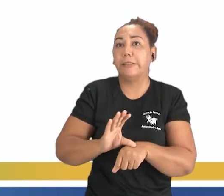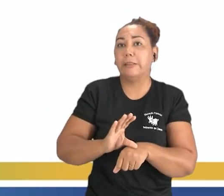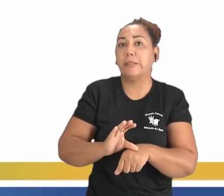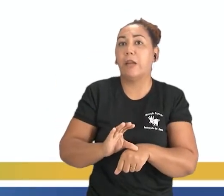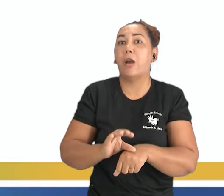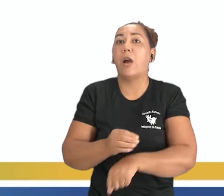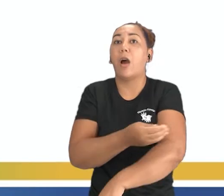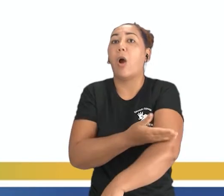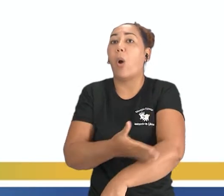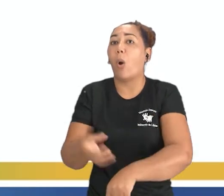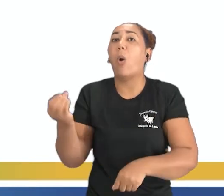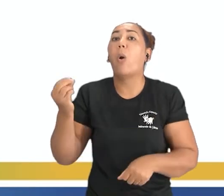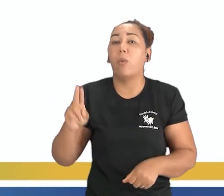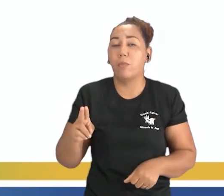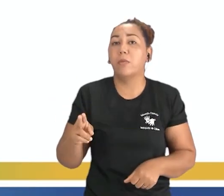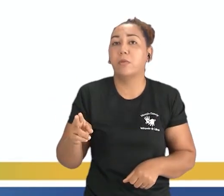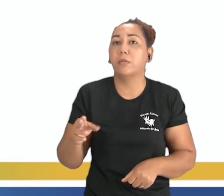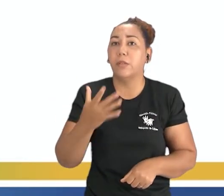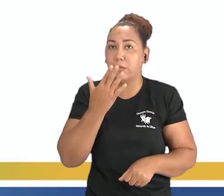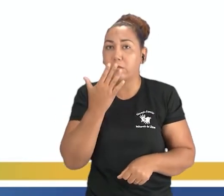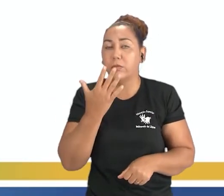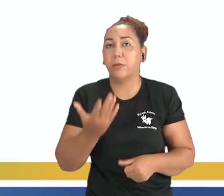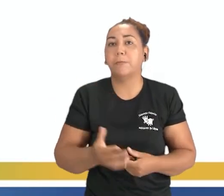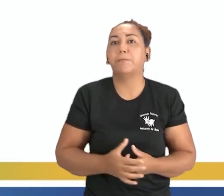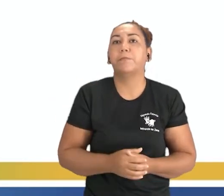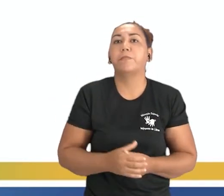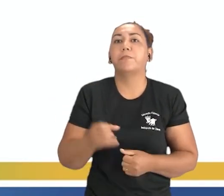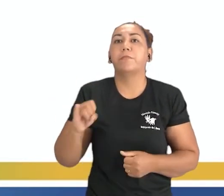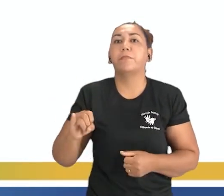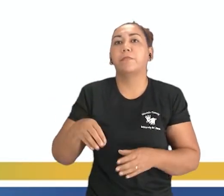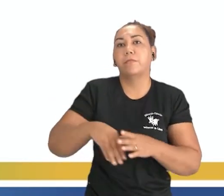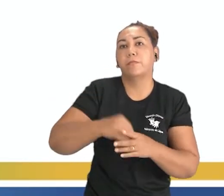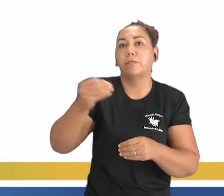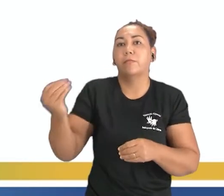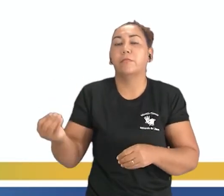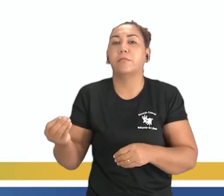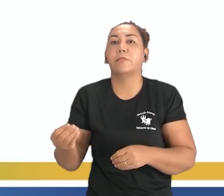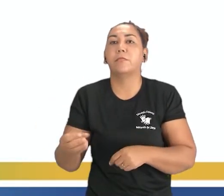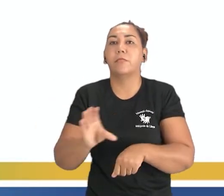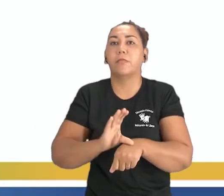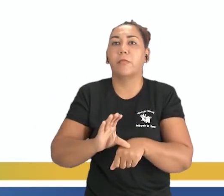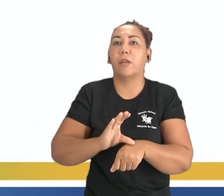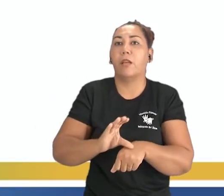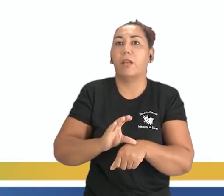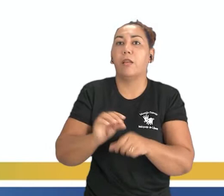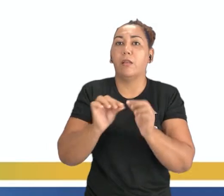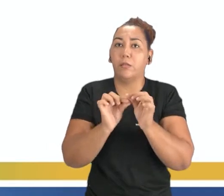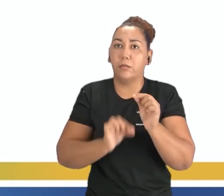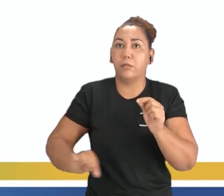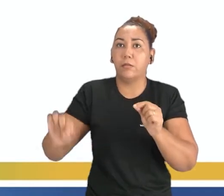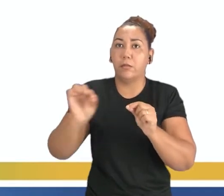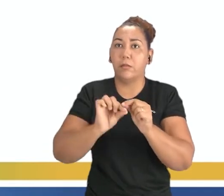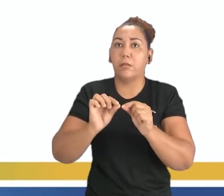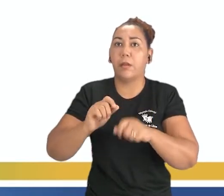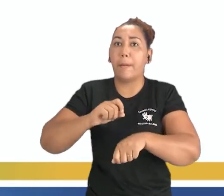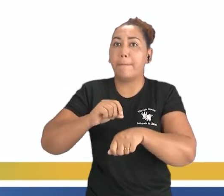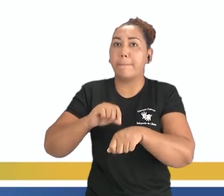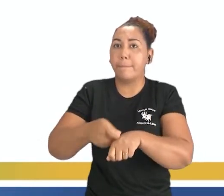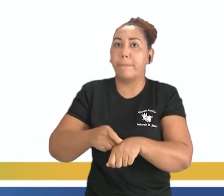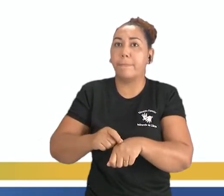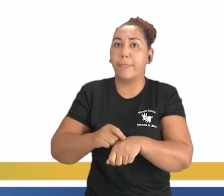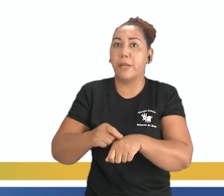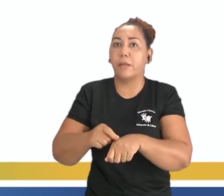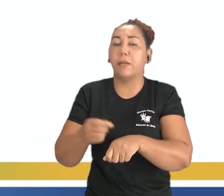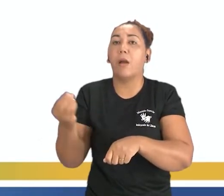a cor externa cinza, a gente pode ter a cor do círculo preta ou branca. Com a cor